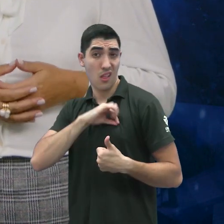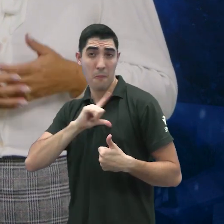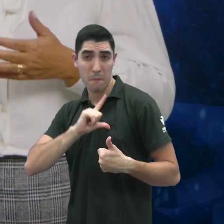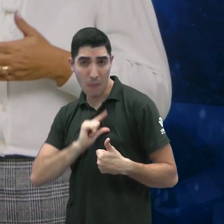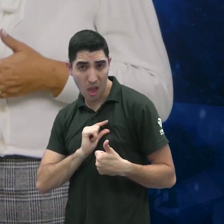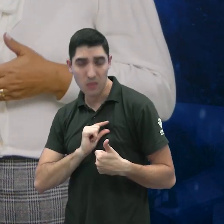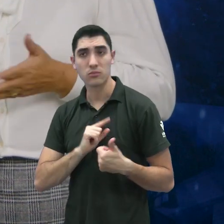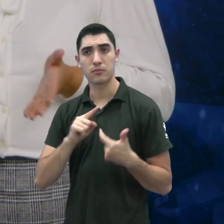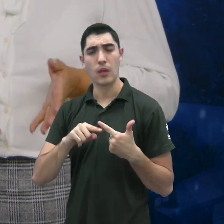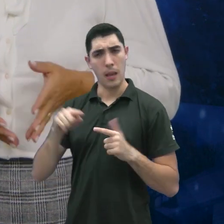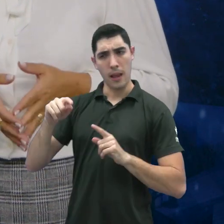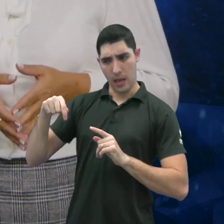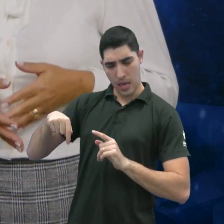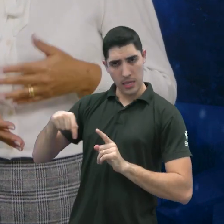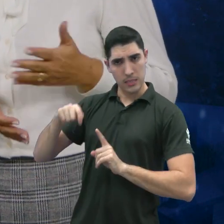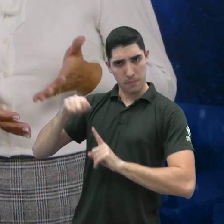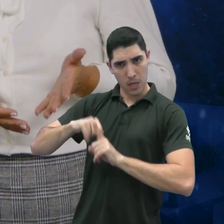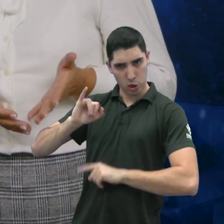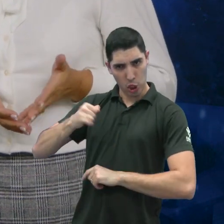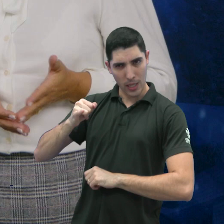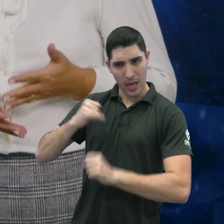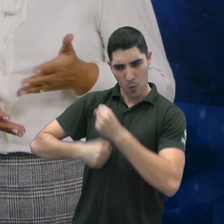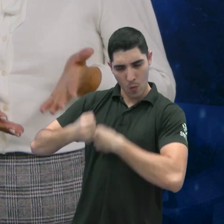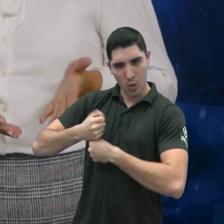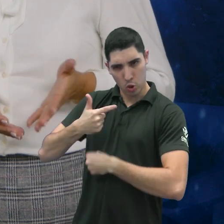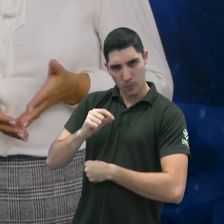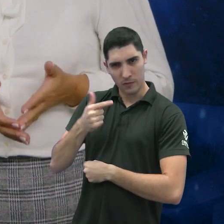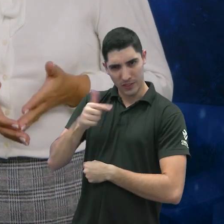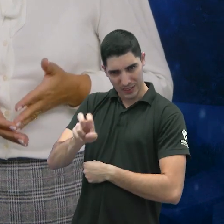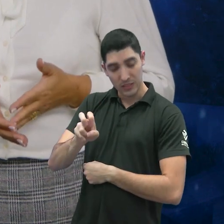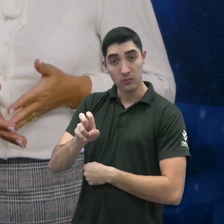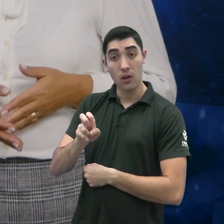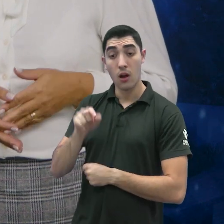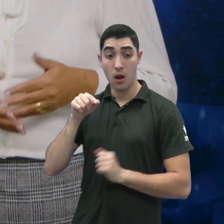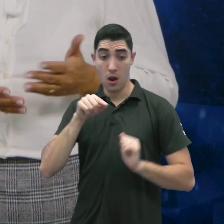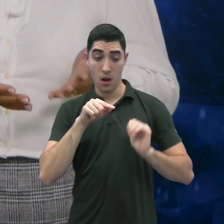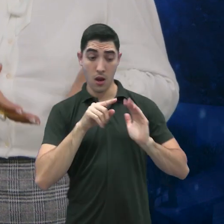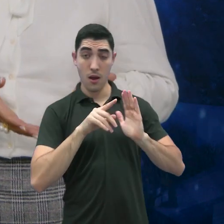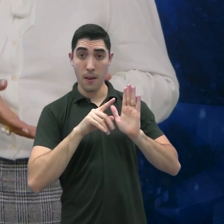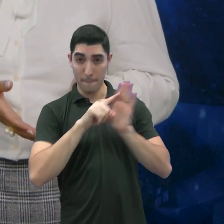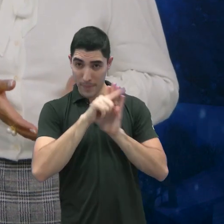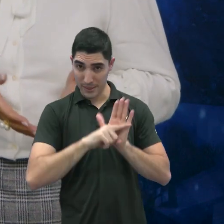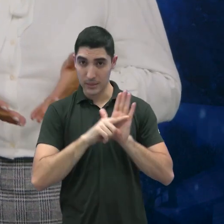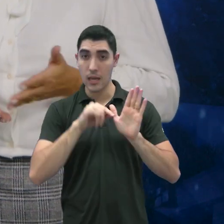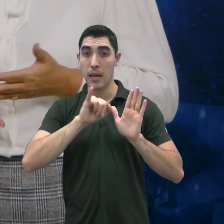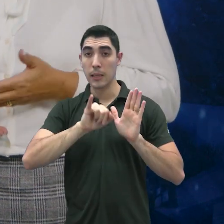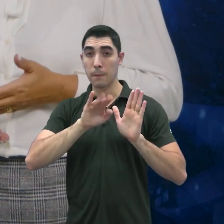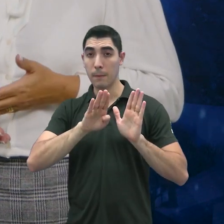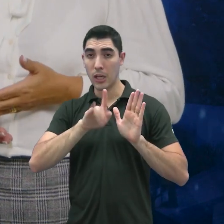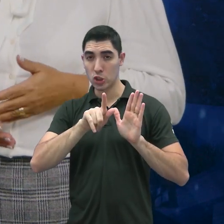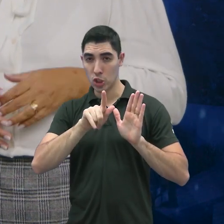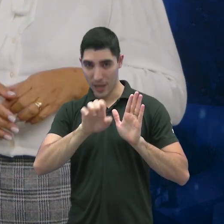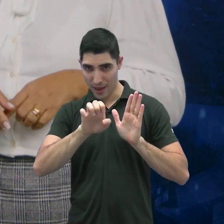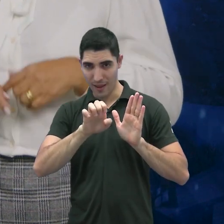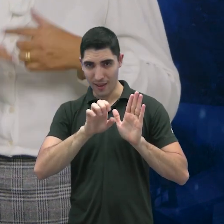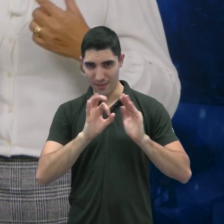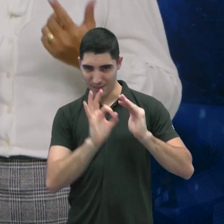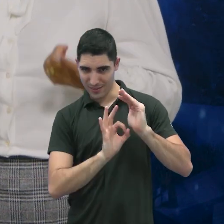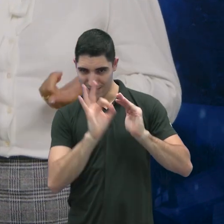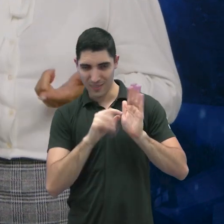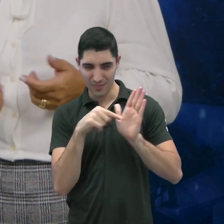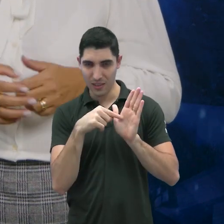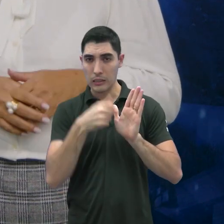menos. Esse ano, em janeiro, a gente tem uma pesquisa também do IBGE que diz que aumentou o número de formalidade, mas assim,